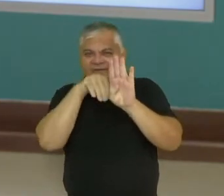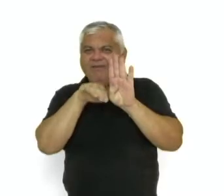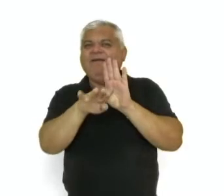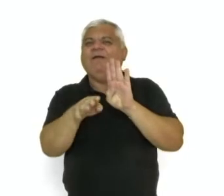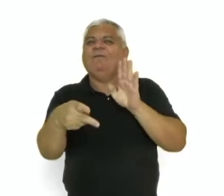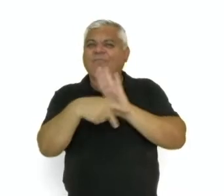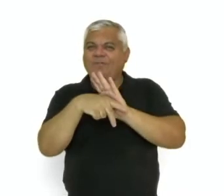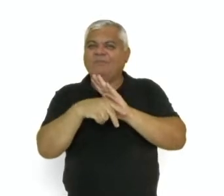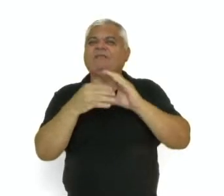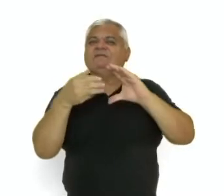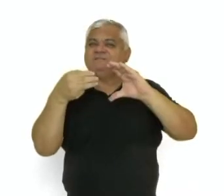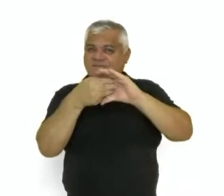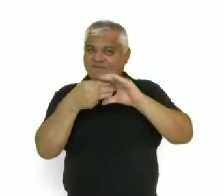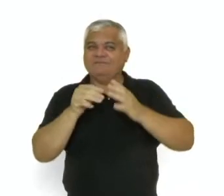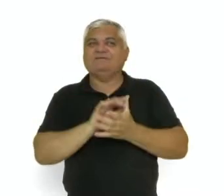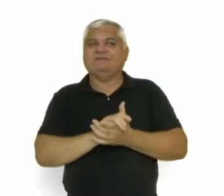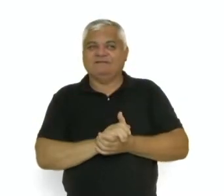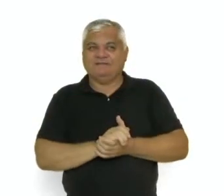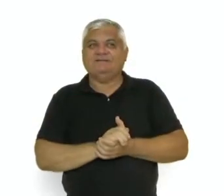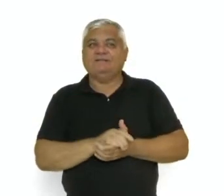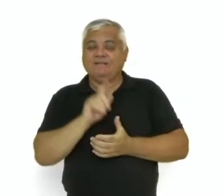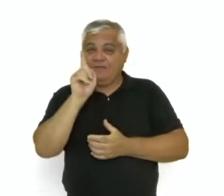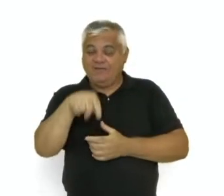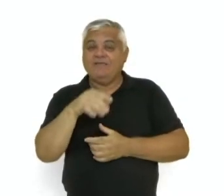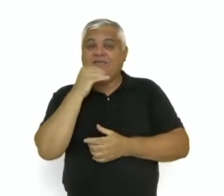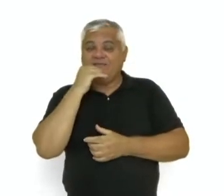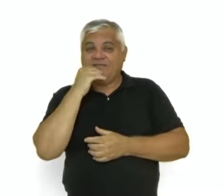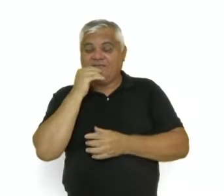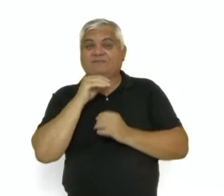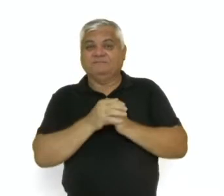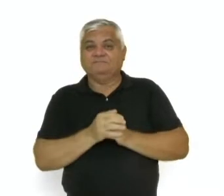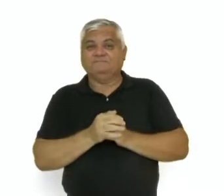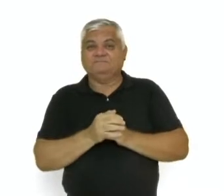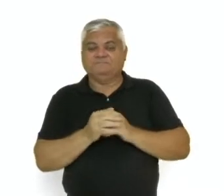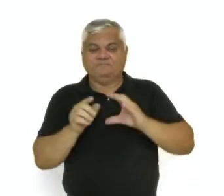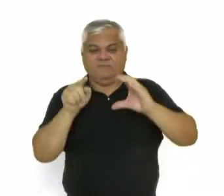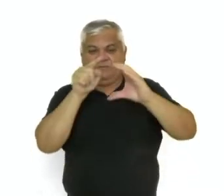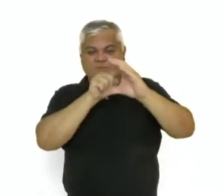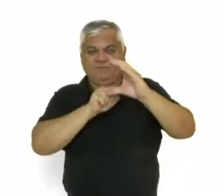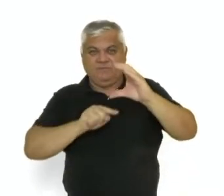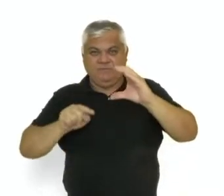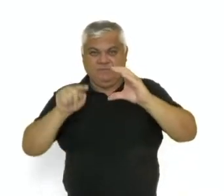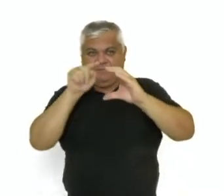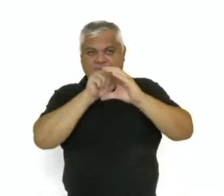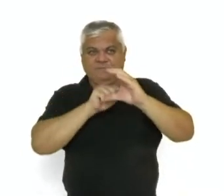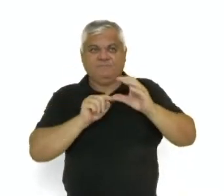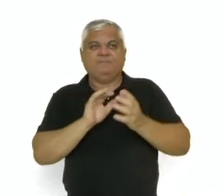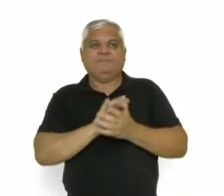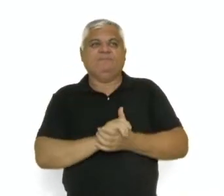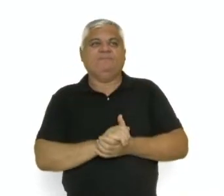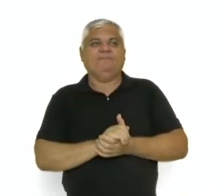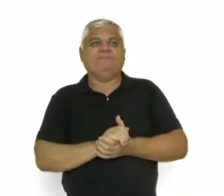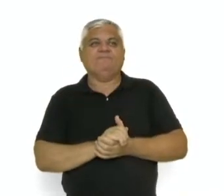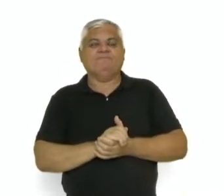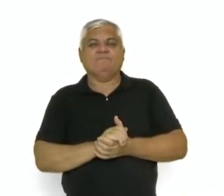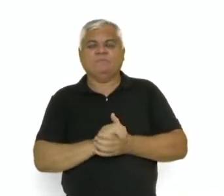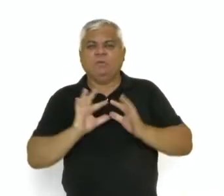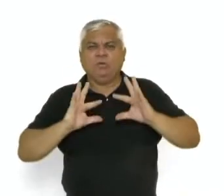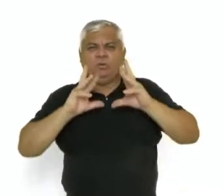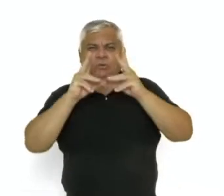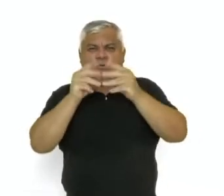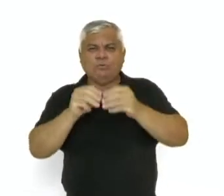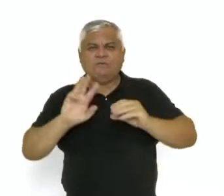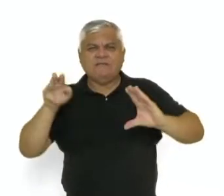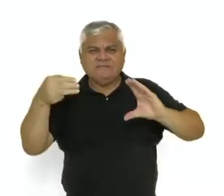célula, ok? Então ela está na parte externa da célula. Professor, todas as células têm